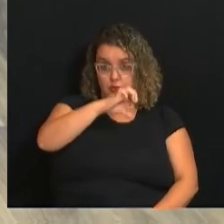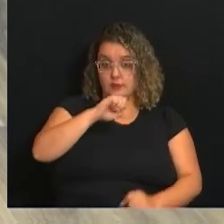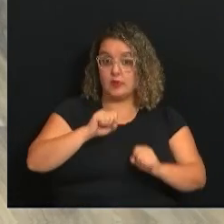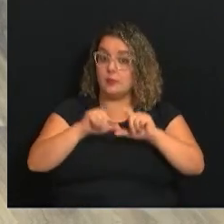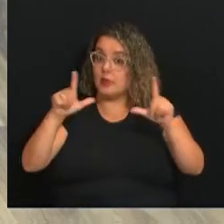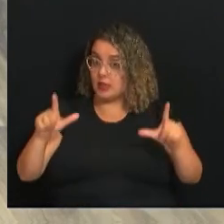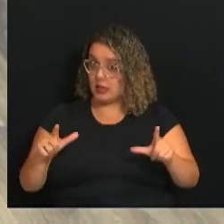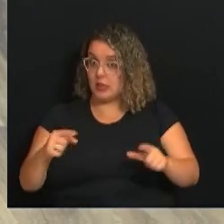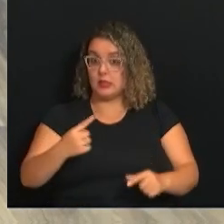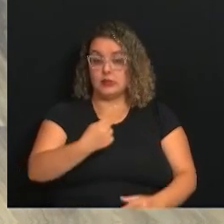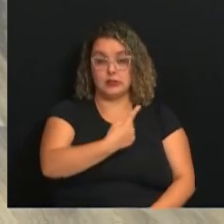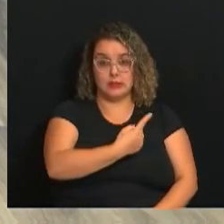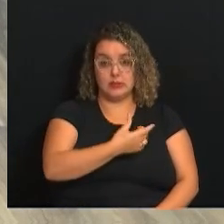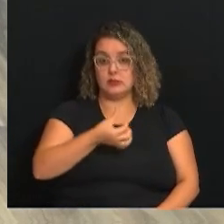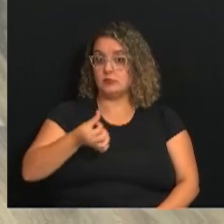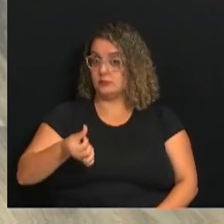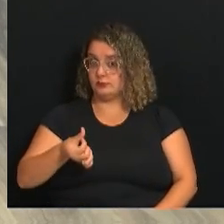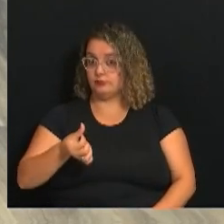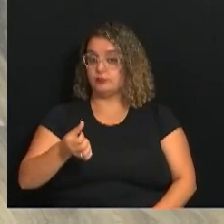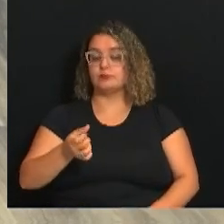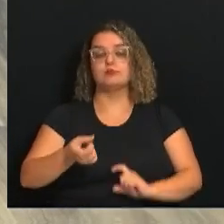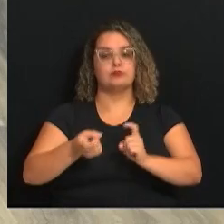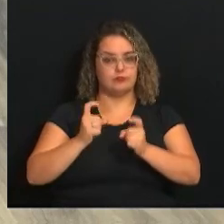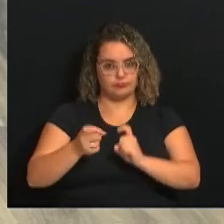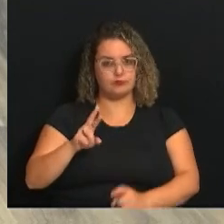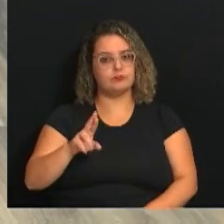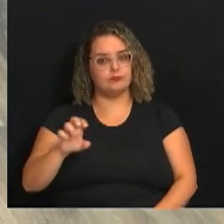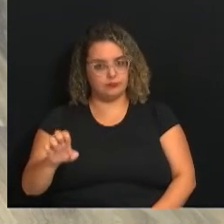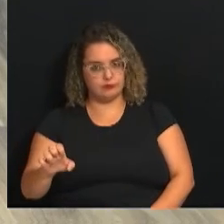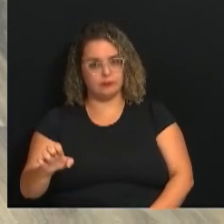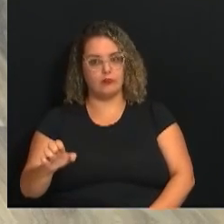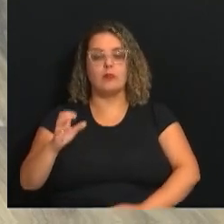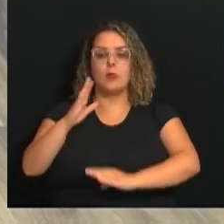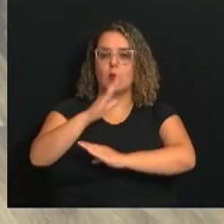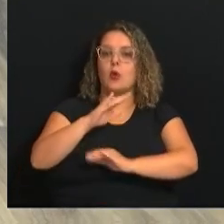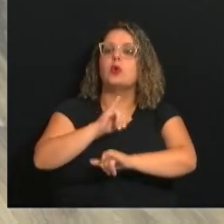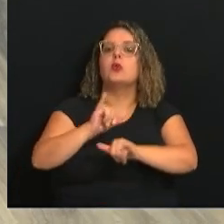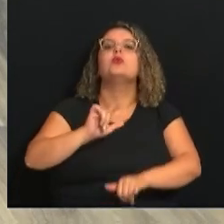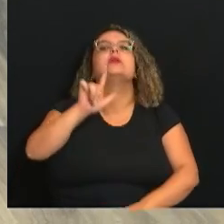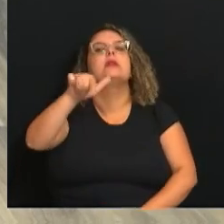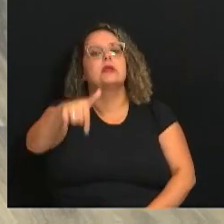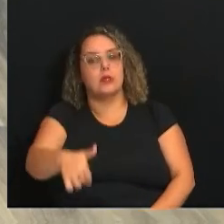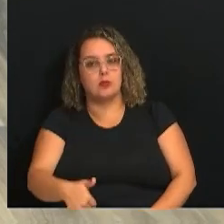situação que pode eventualmente levar o animal a óbito.